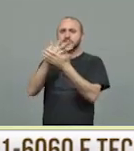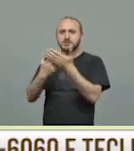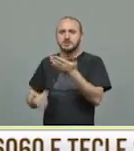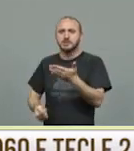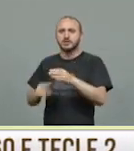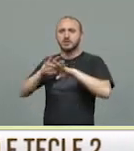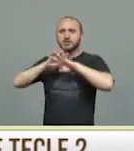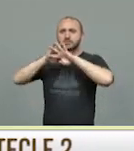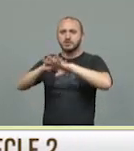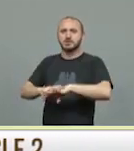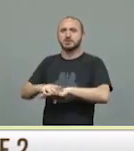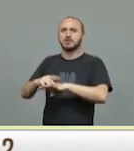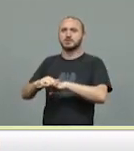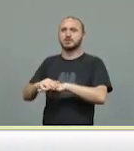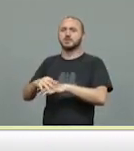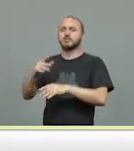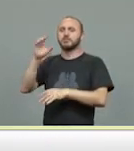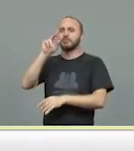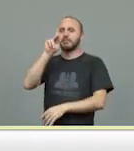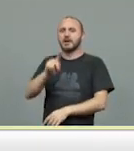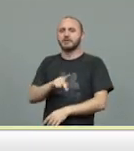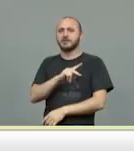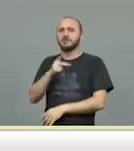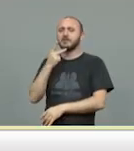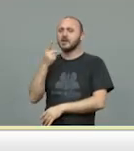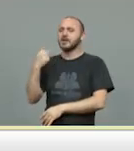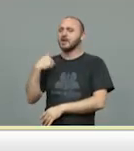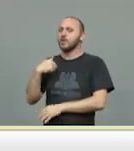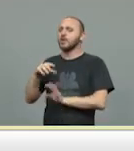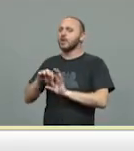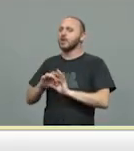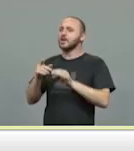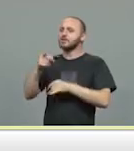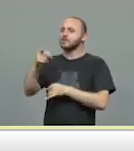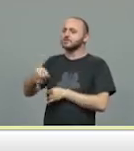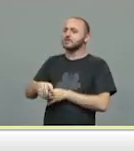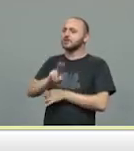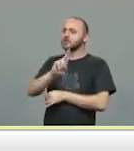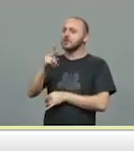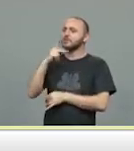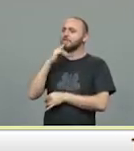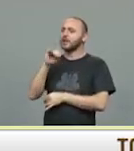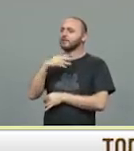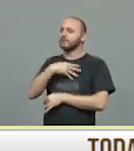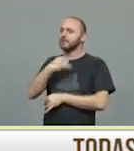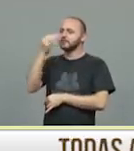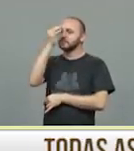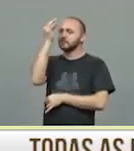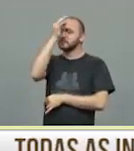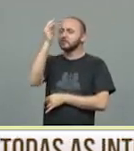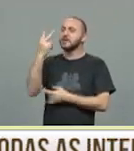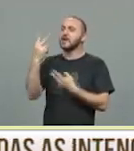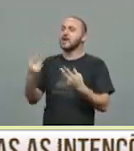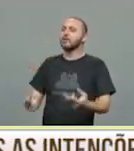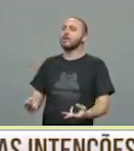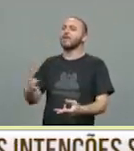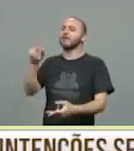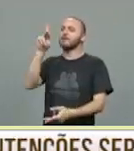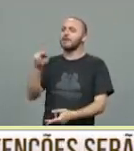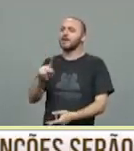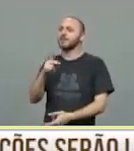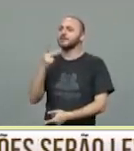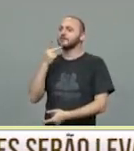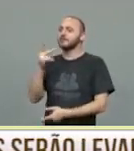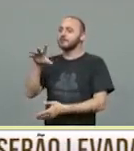diz: eu te absolvo em nome do Pai, do Filho e do Espírito Santo, é como se o padre pegasse o sangue do